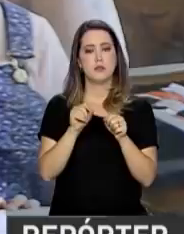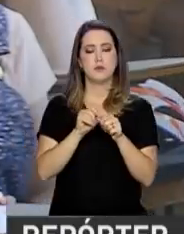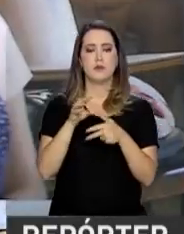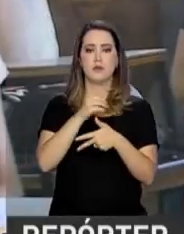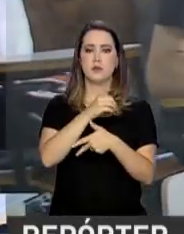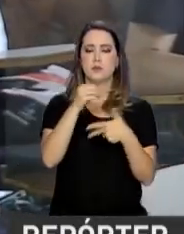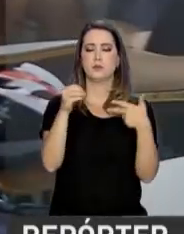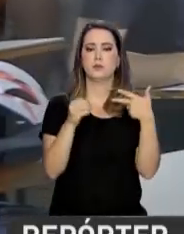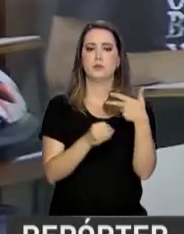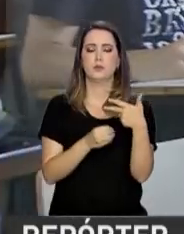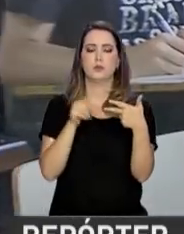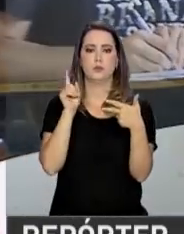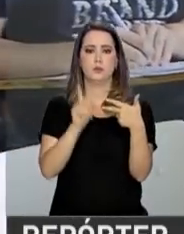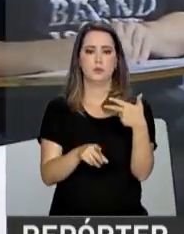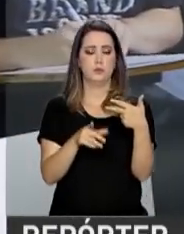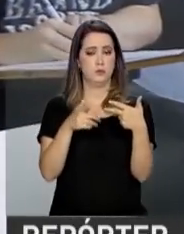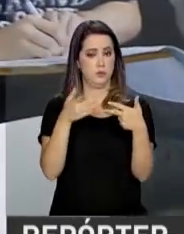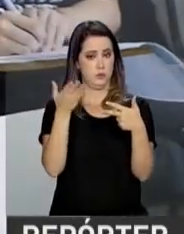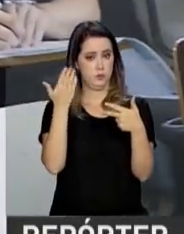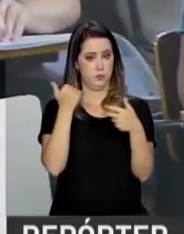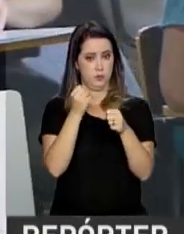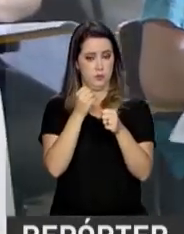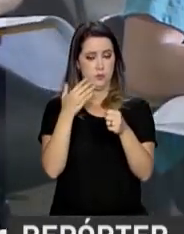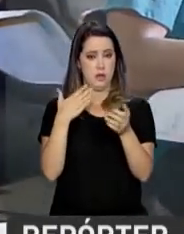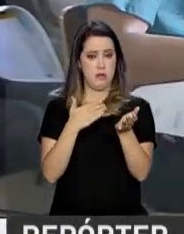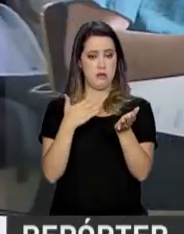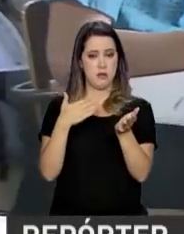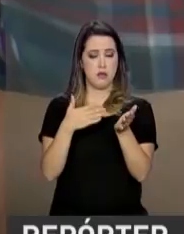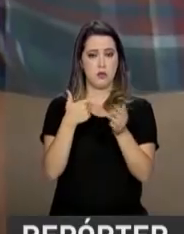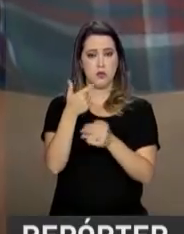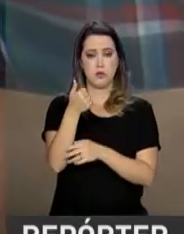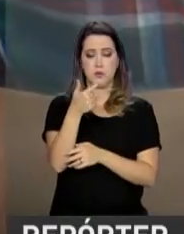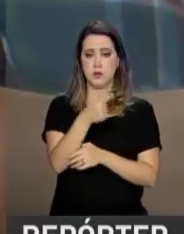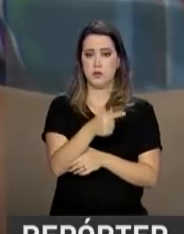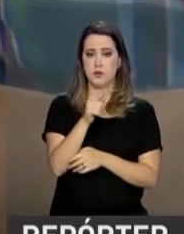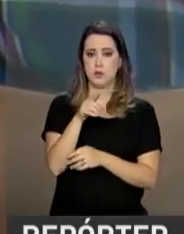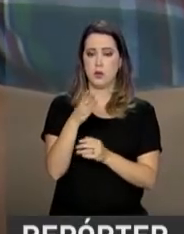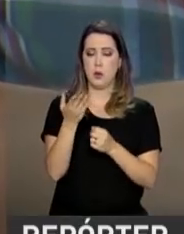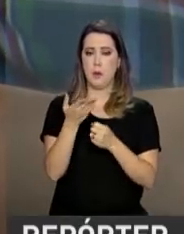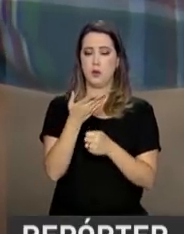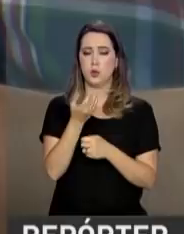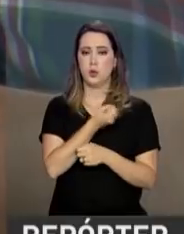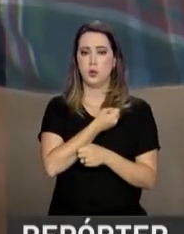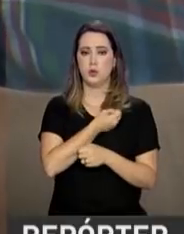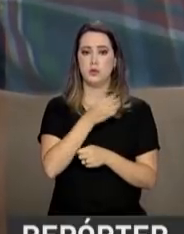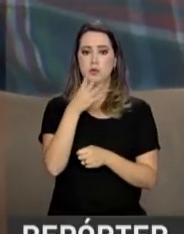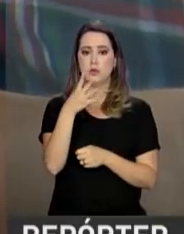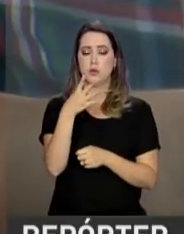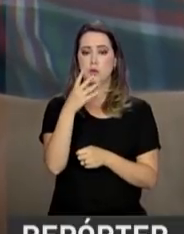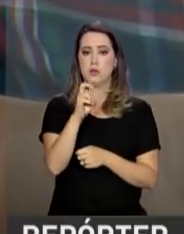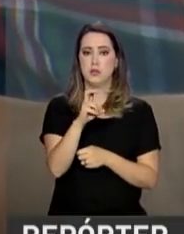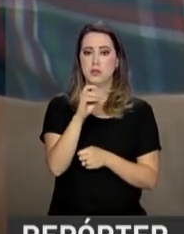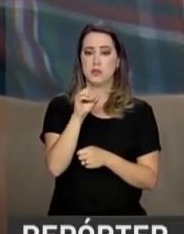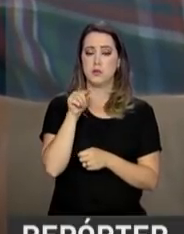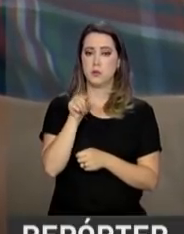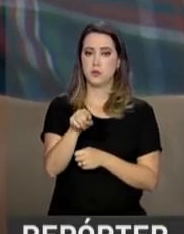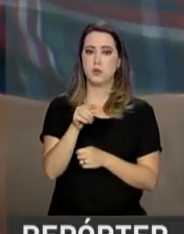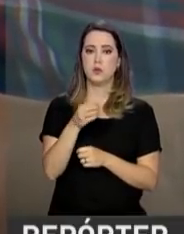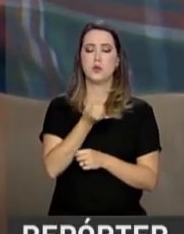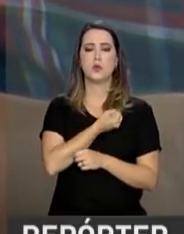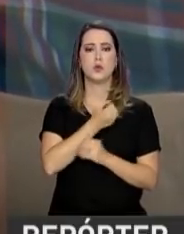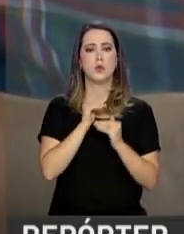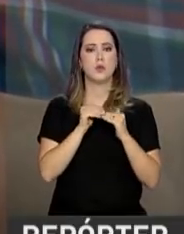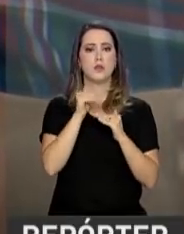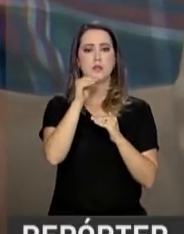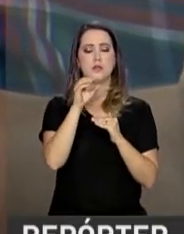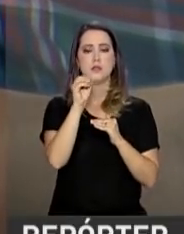feito o exame nacional do ensino médio enem de 2017 com um mínimo de 450 pontos e nota superior